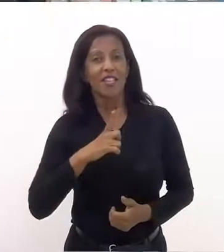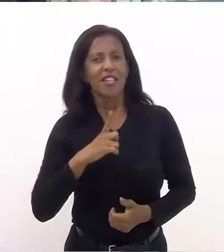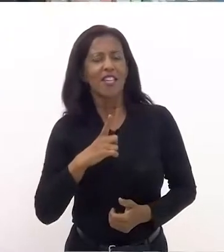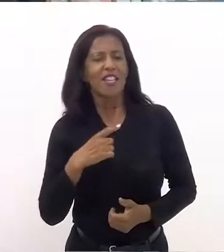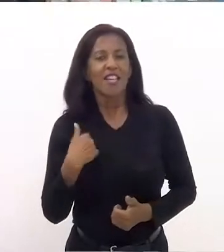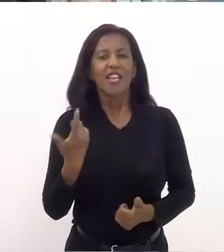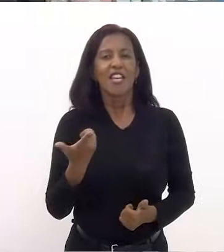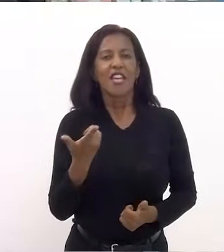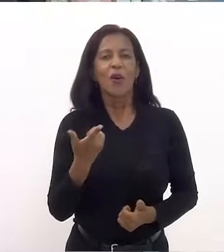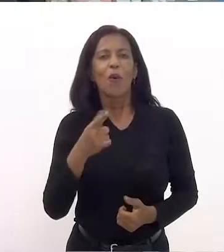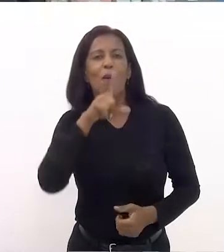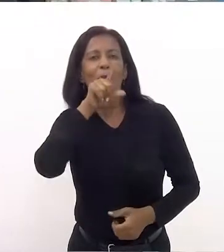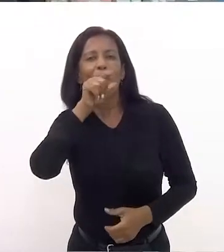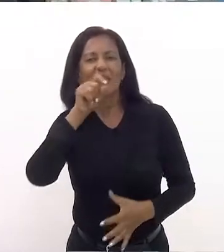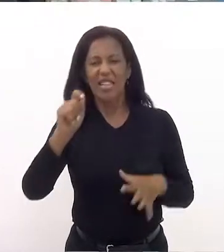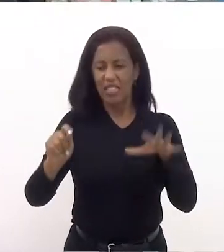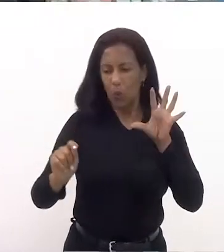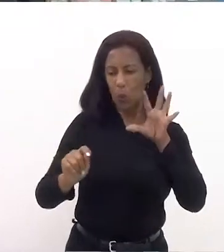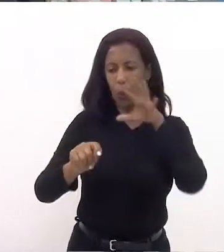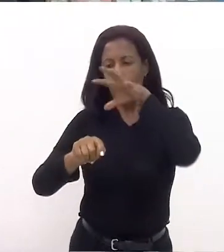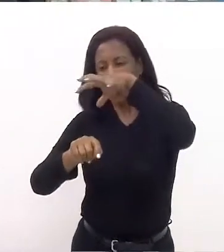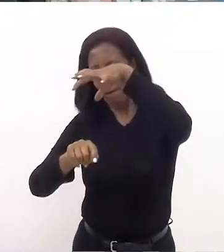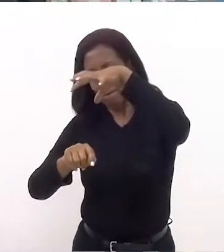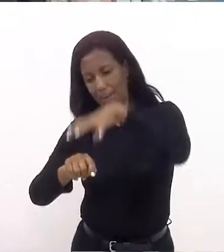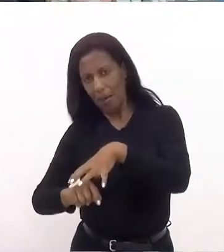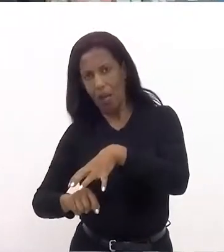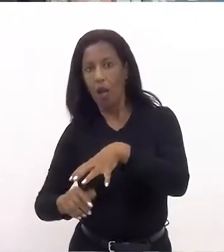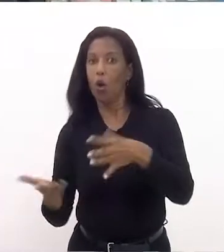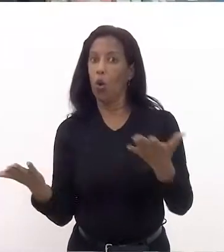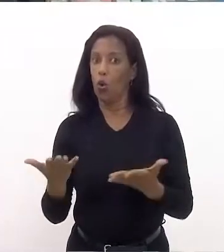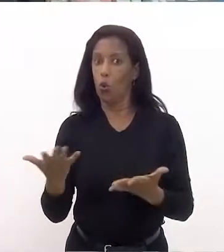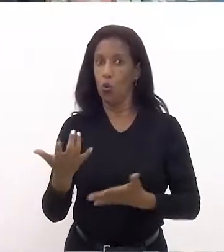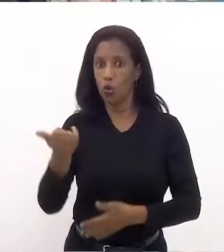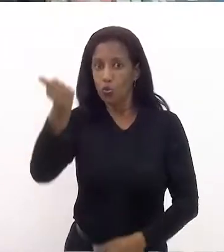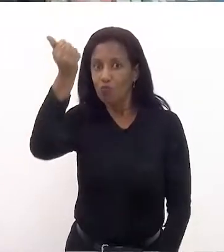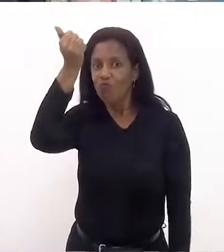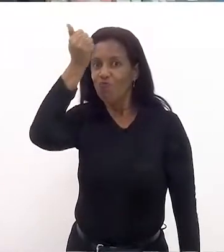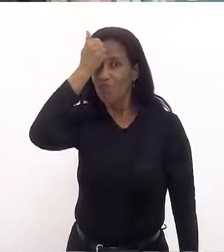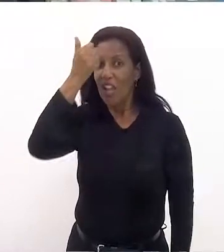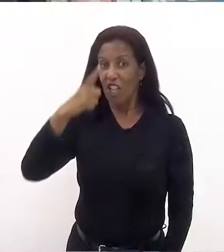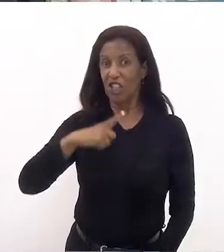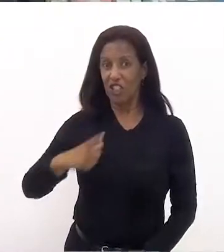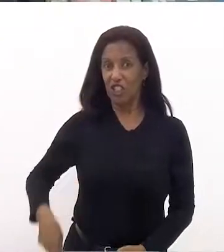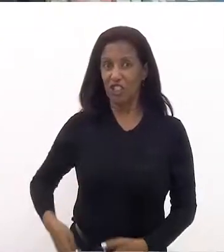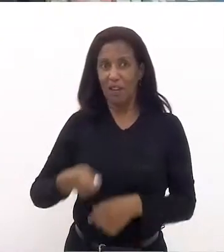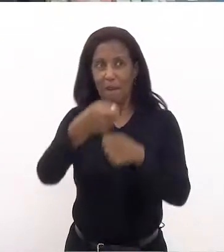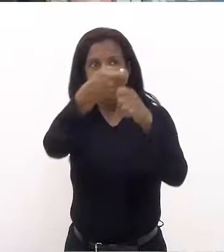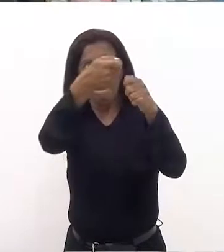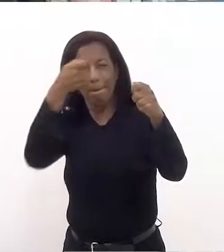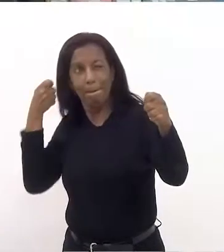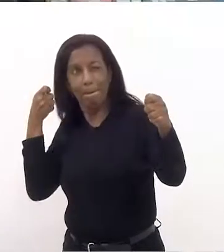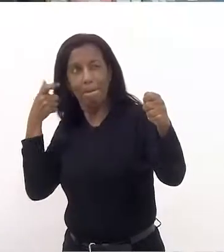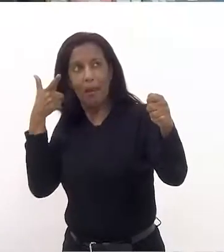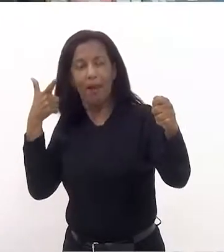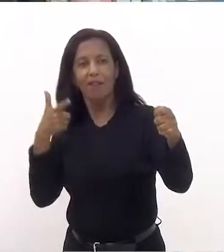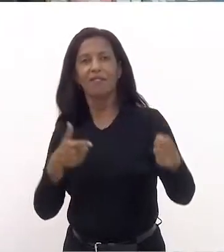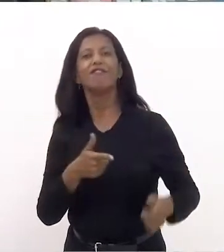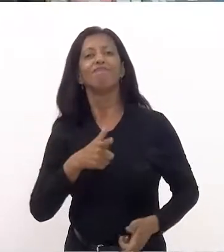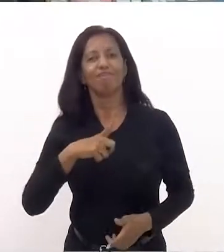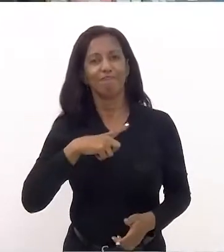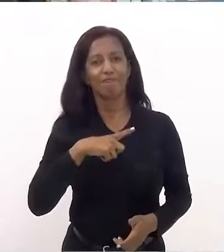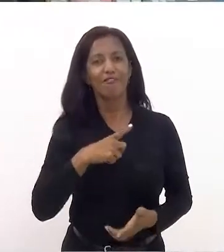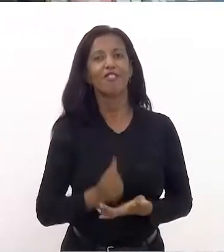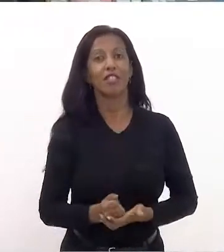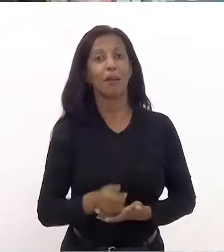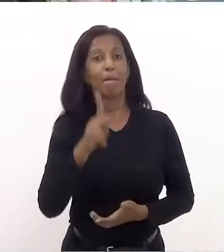fazer caçar passarinhos. Hoje eu me arrependo, mas eu tinha estilingue, atirava bem.